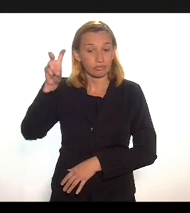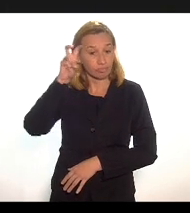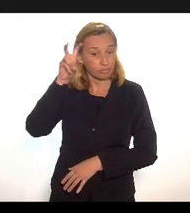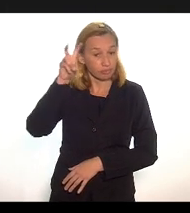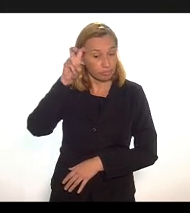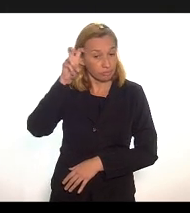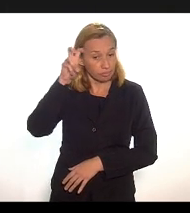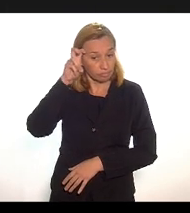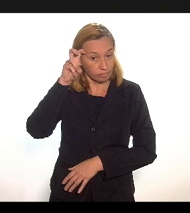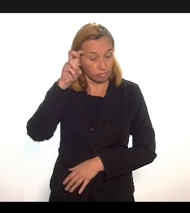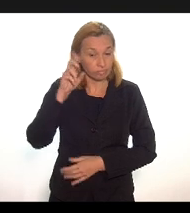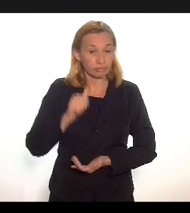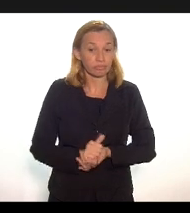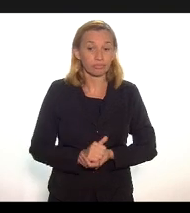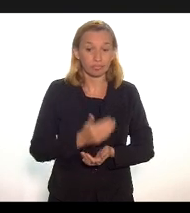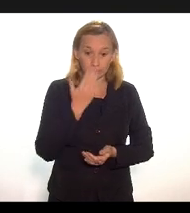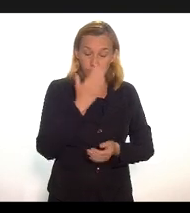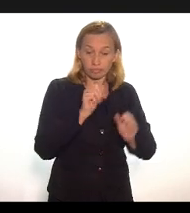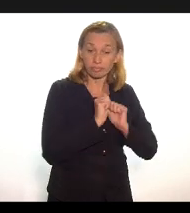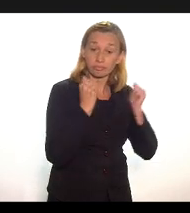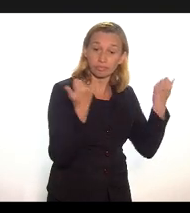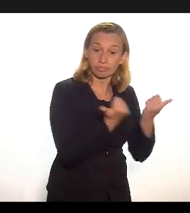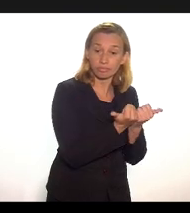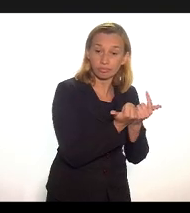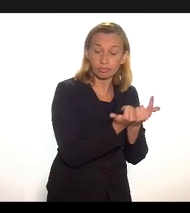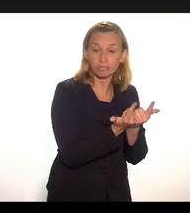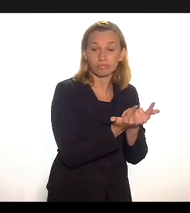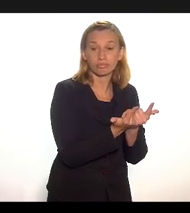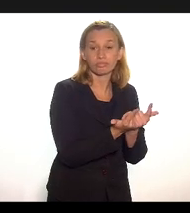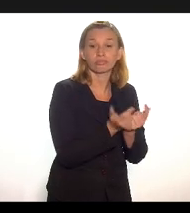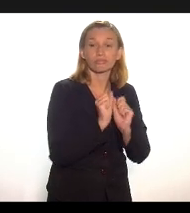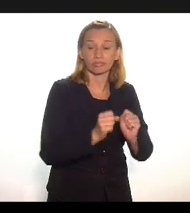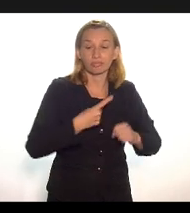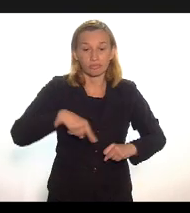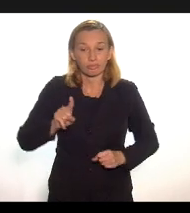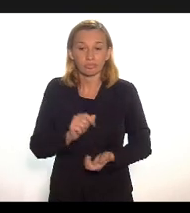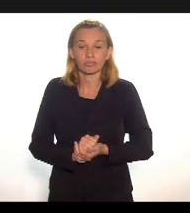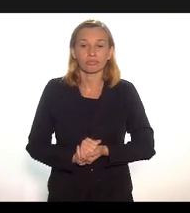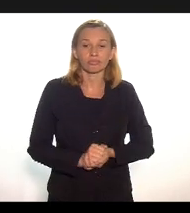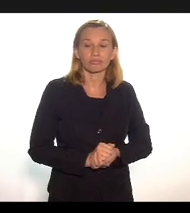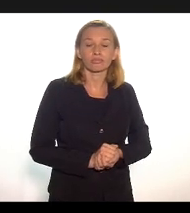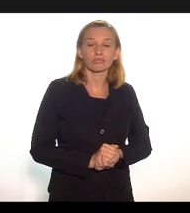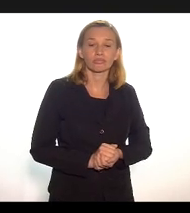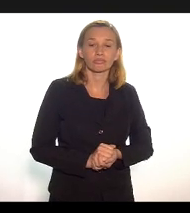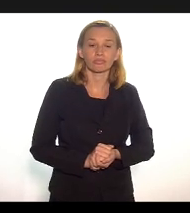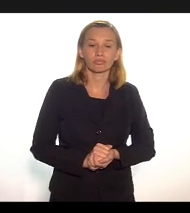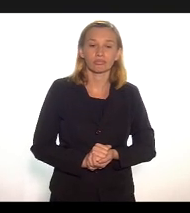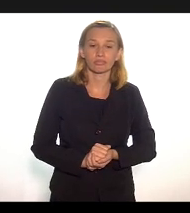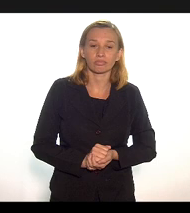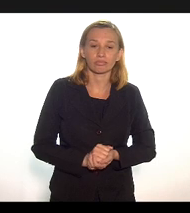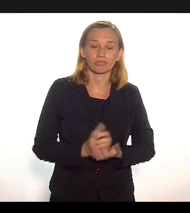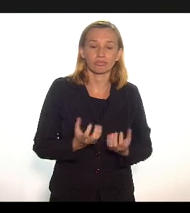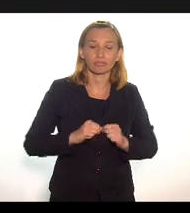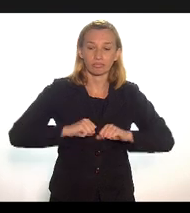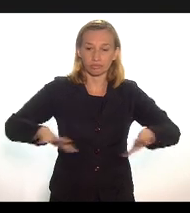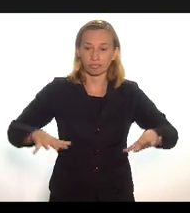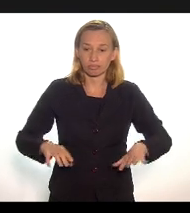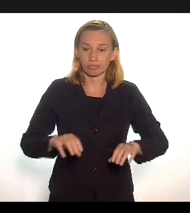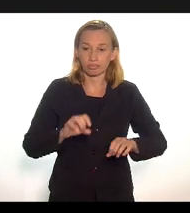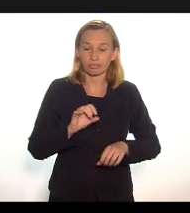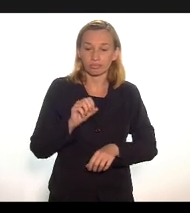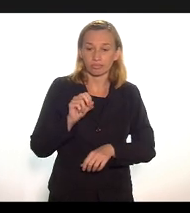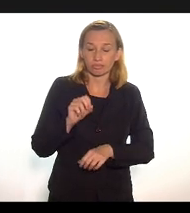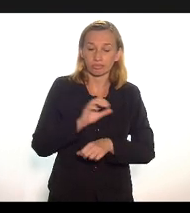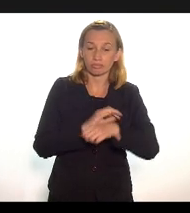10 horas, em frente à Assembleia Legislativa, quem puder comparecer, compareça. Mas a pandemia do coronavírus expôs